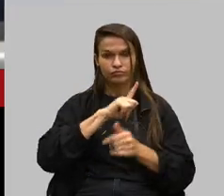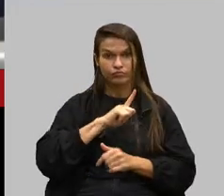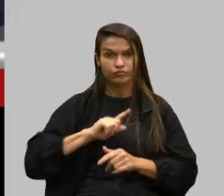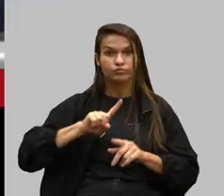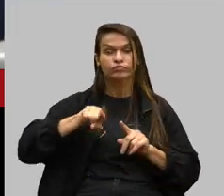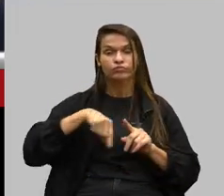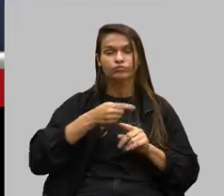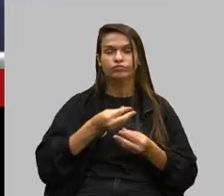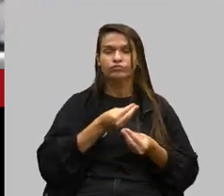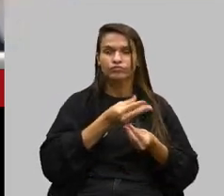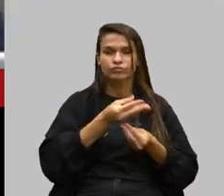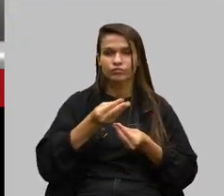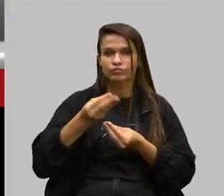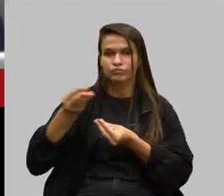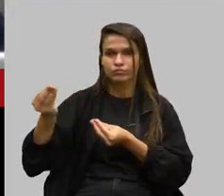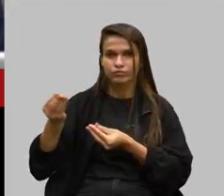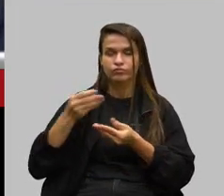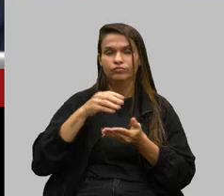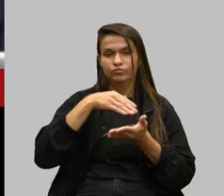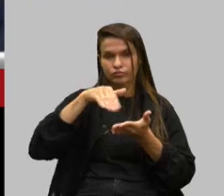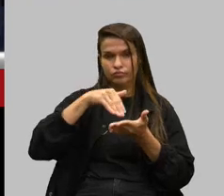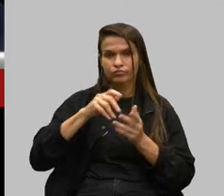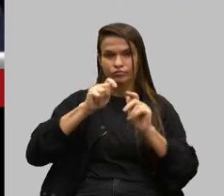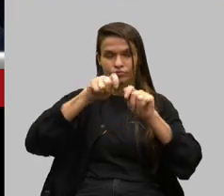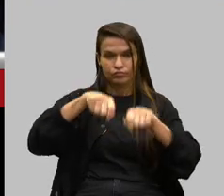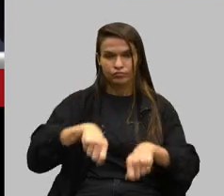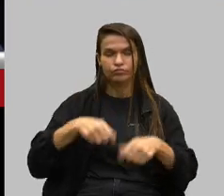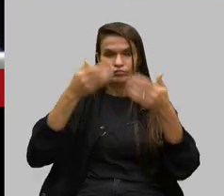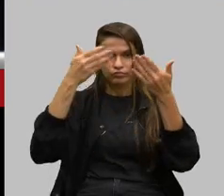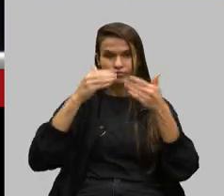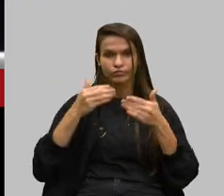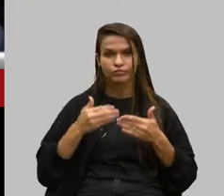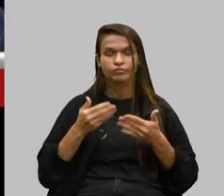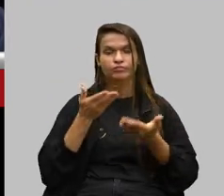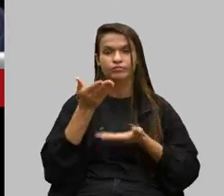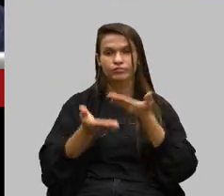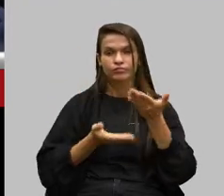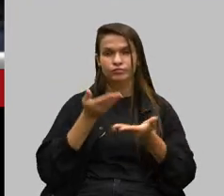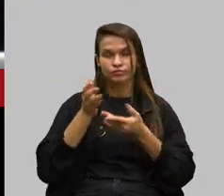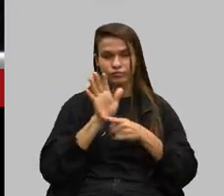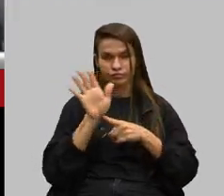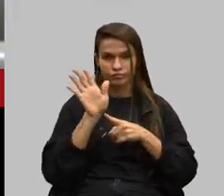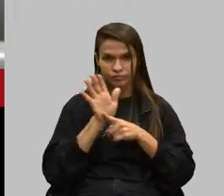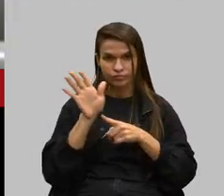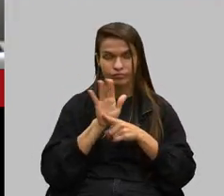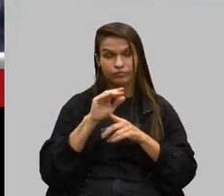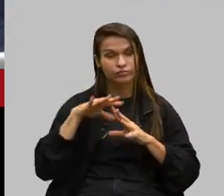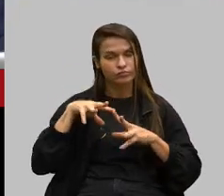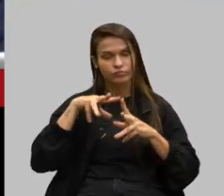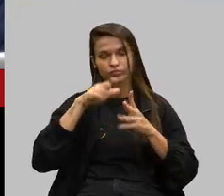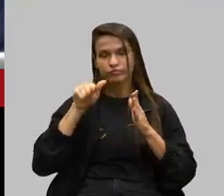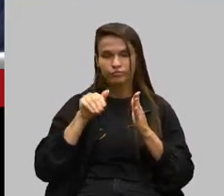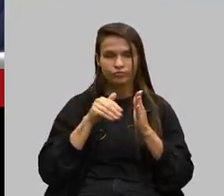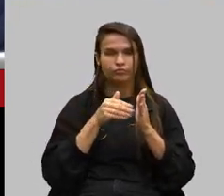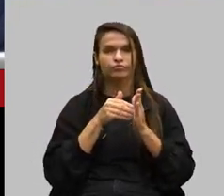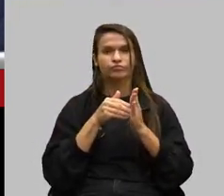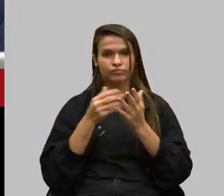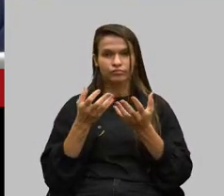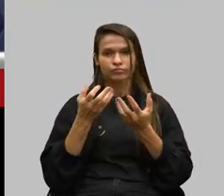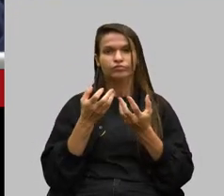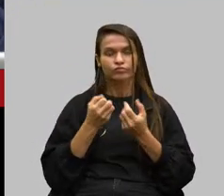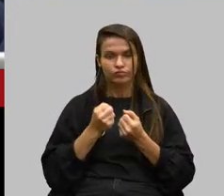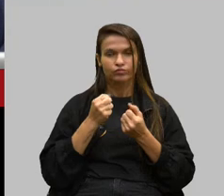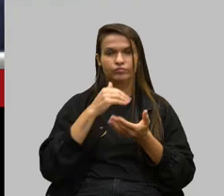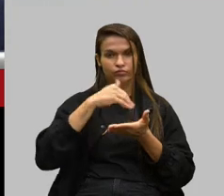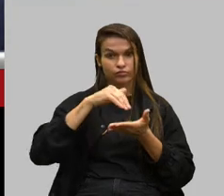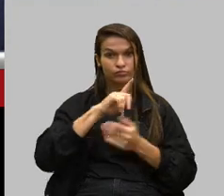distribuídos à secretaria competentes para análise e atendimento das demandas mas todos eles chegam na Secretaria